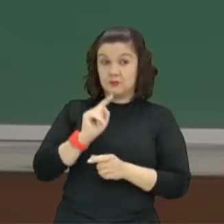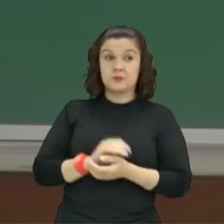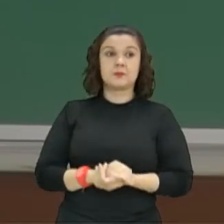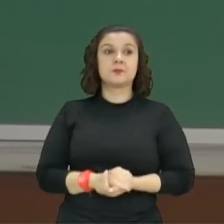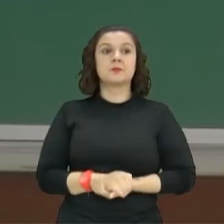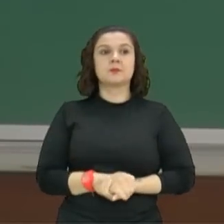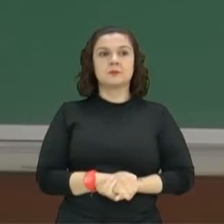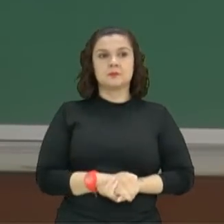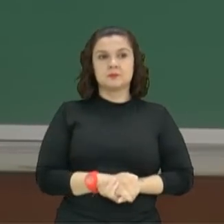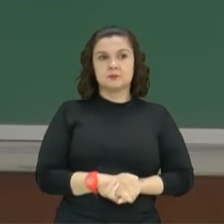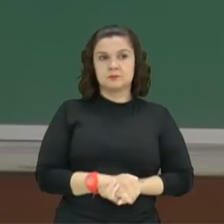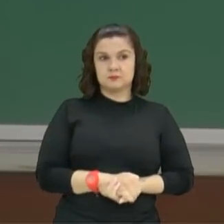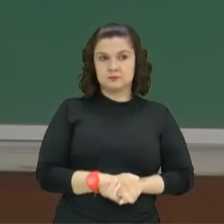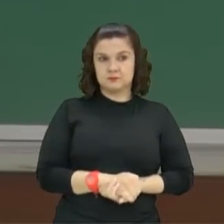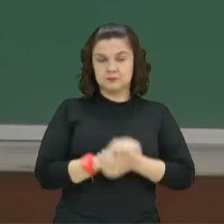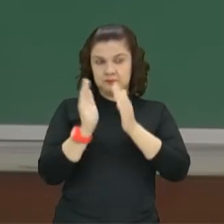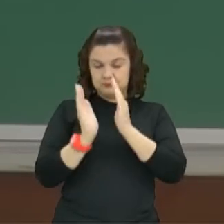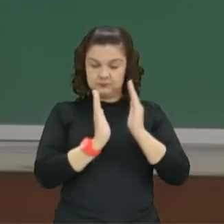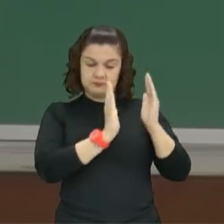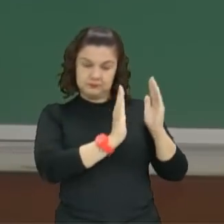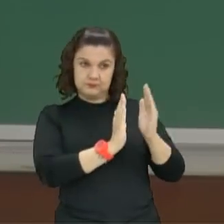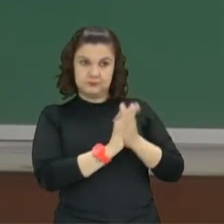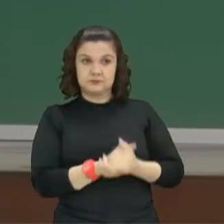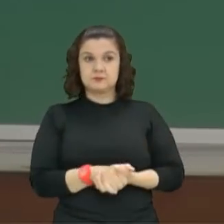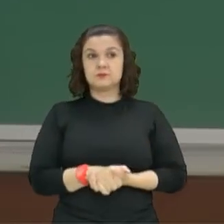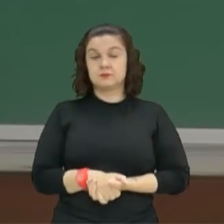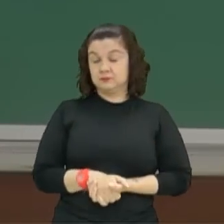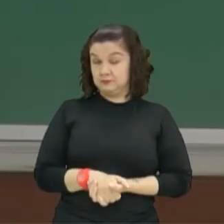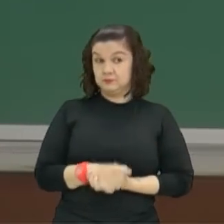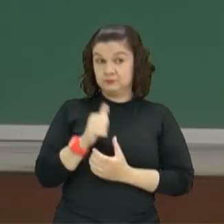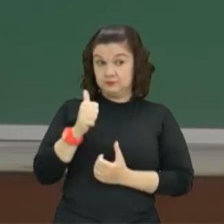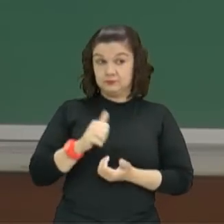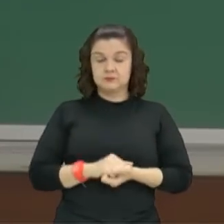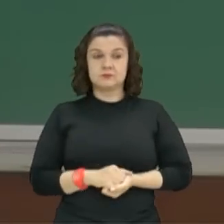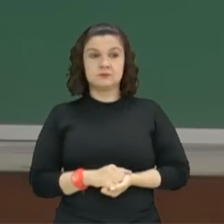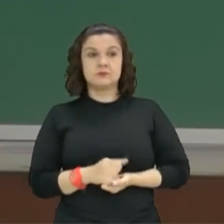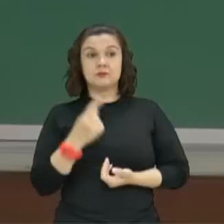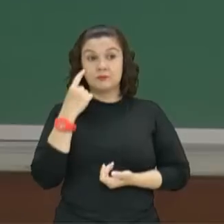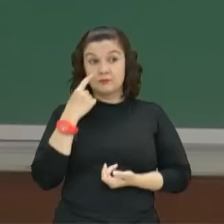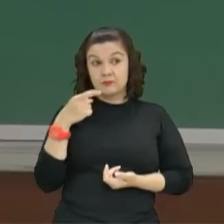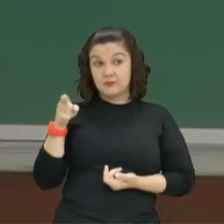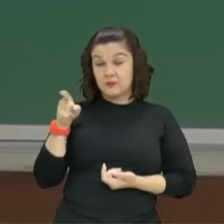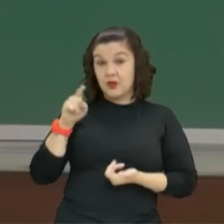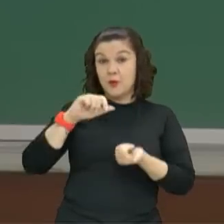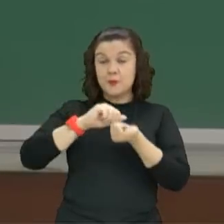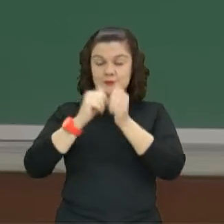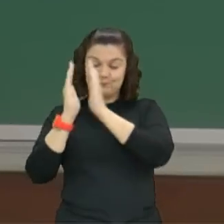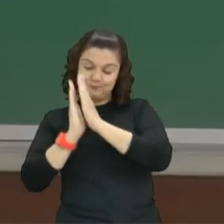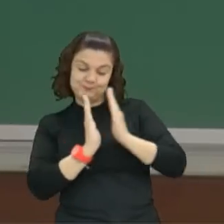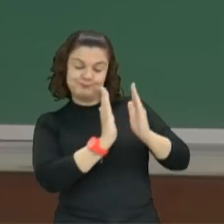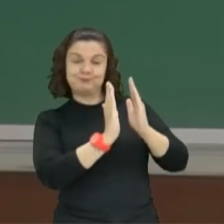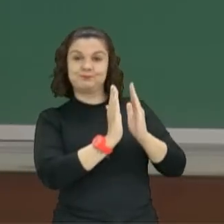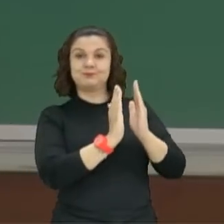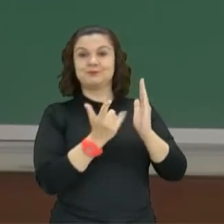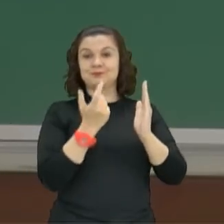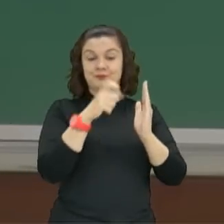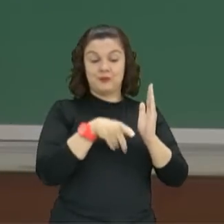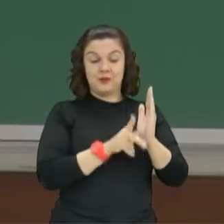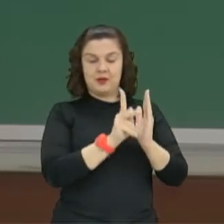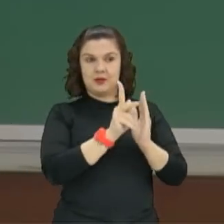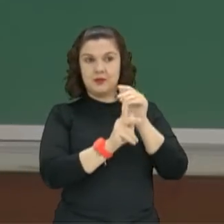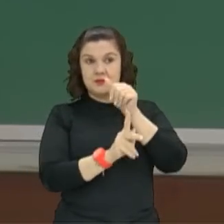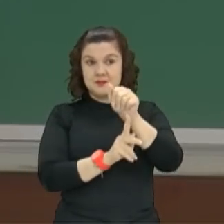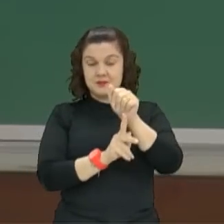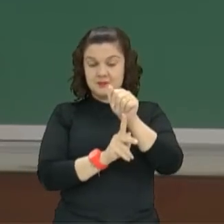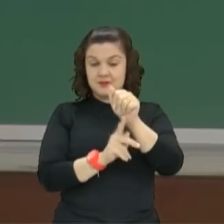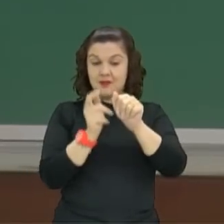ver. Ó, tenho aqui K vezes a elevado ao quadrado igual a 2. Ok, mas preciso isolar ele. Então, esse A ao